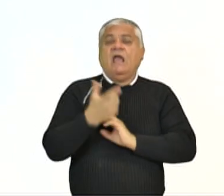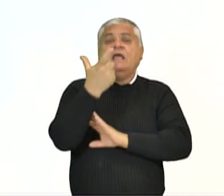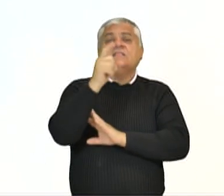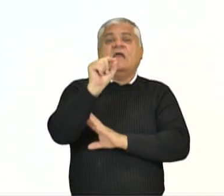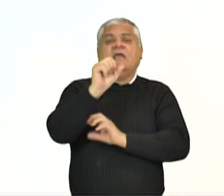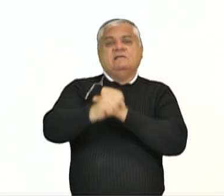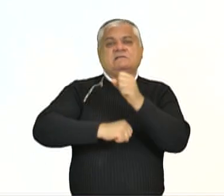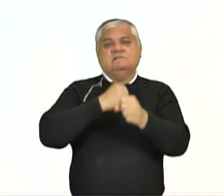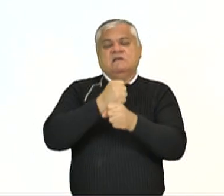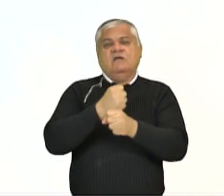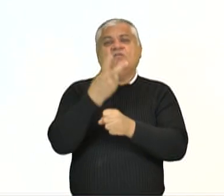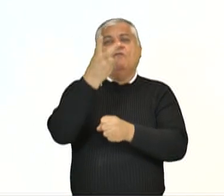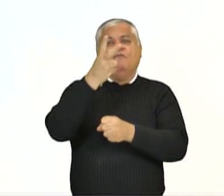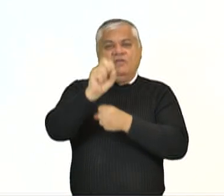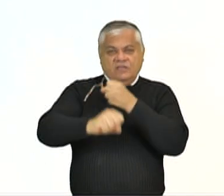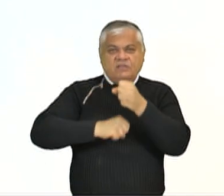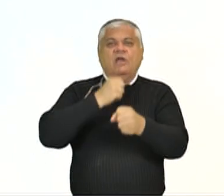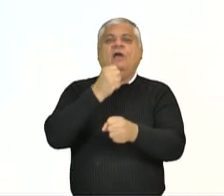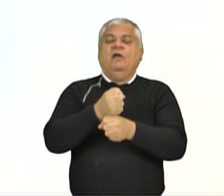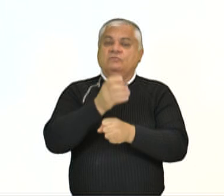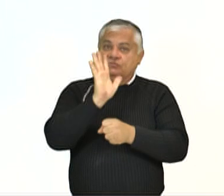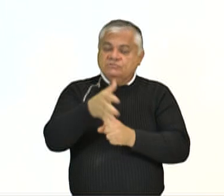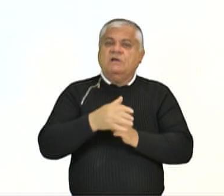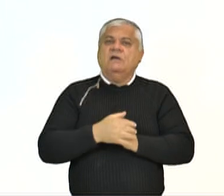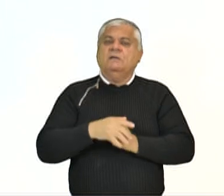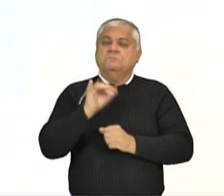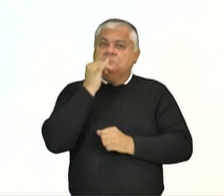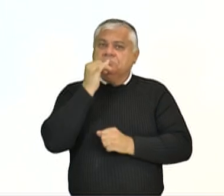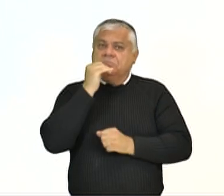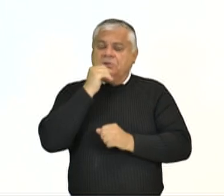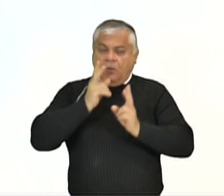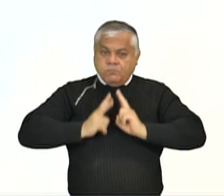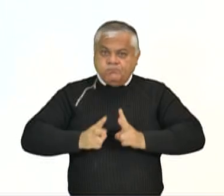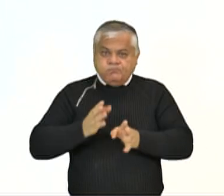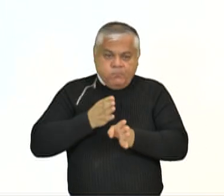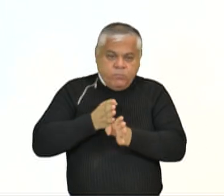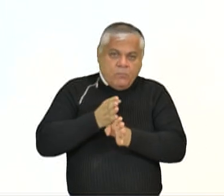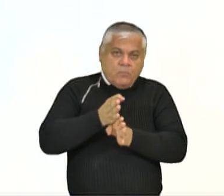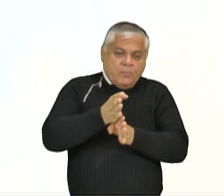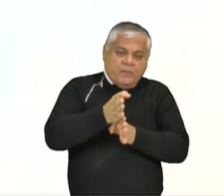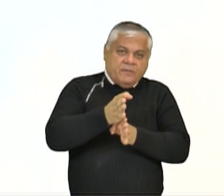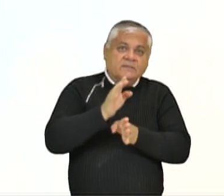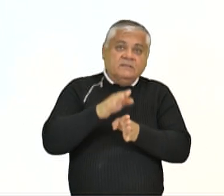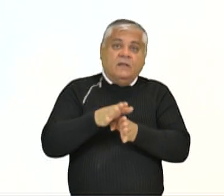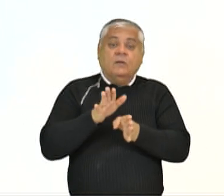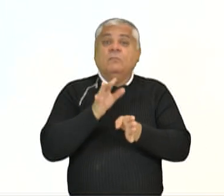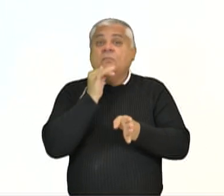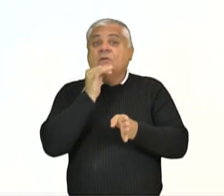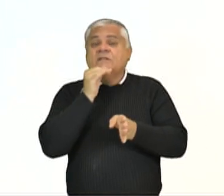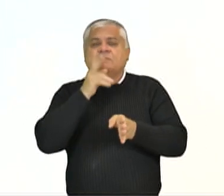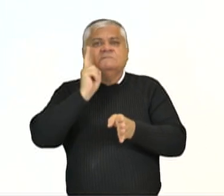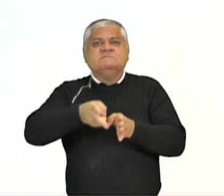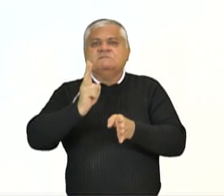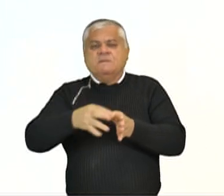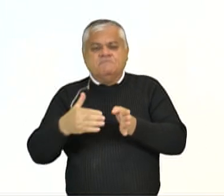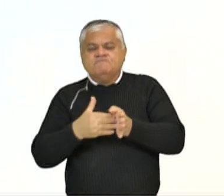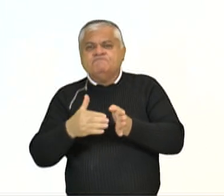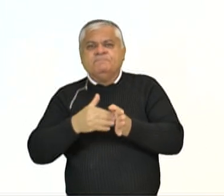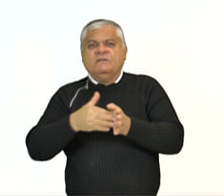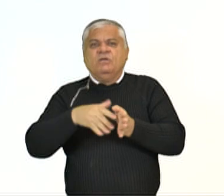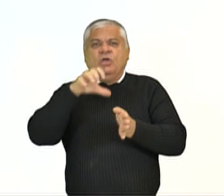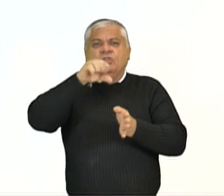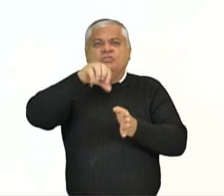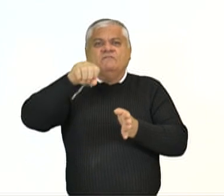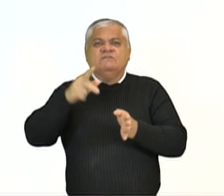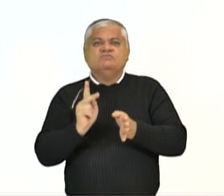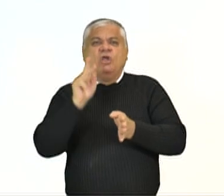décadas. Apesar de não se tratar de uma extensão contínua, a barreira está presente em mais de 900